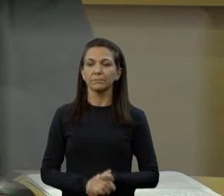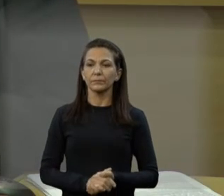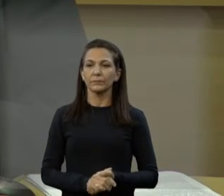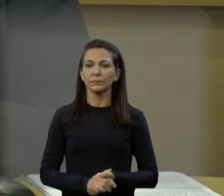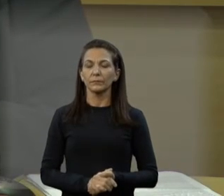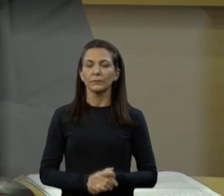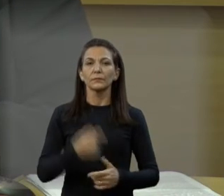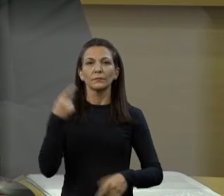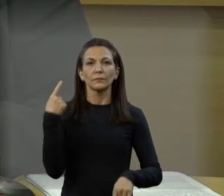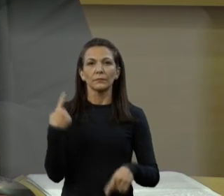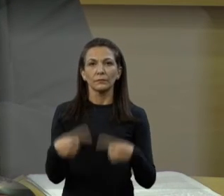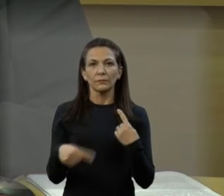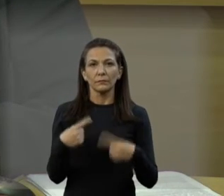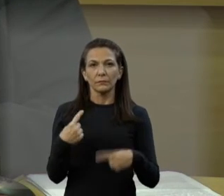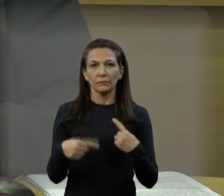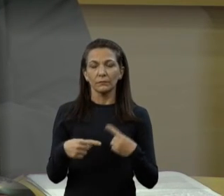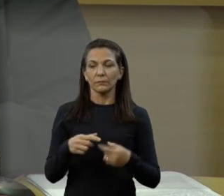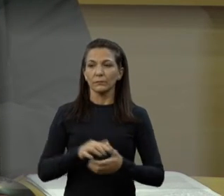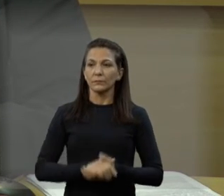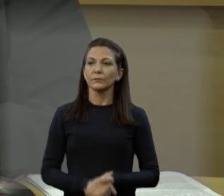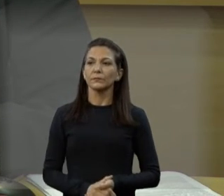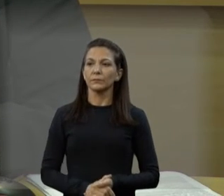a discussão